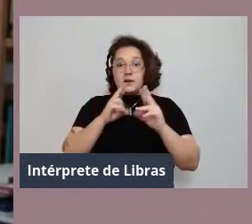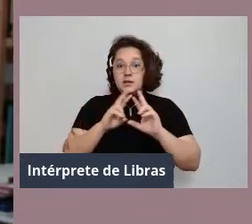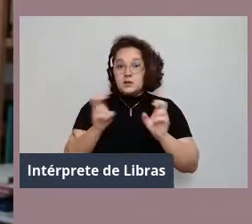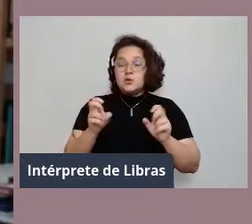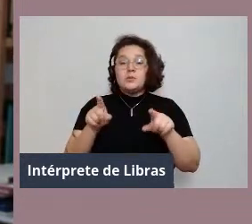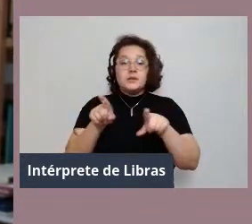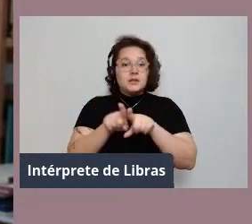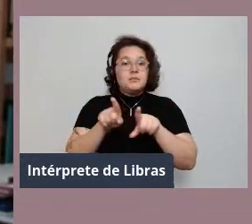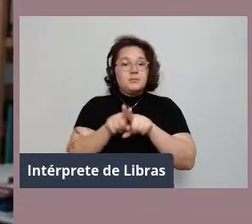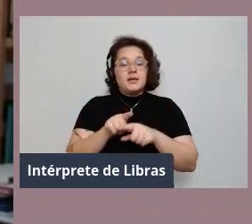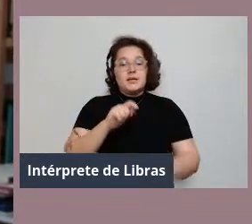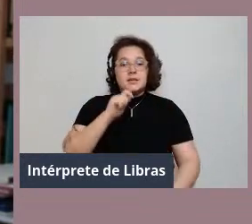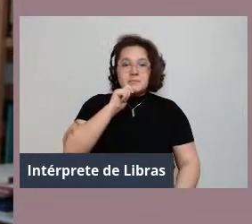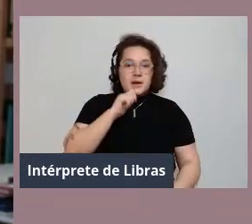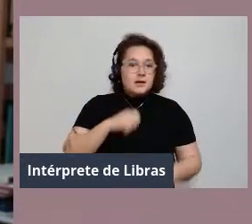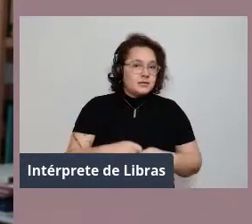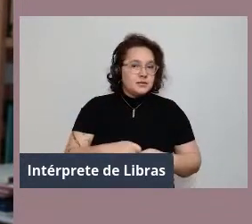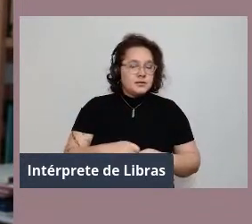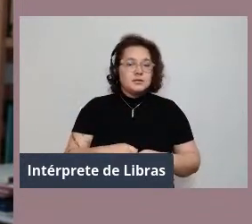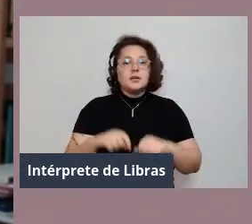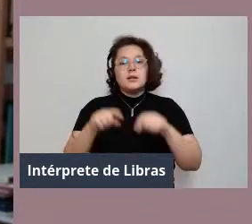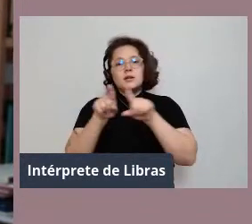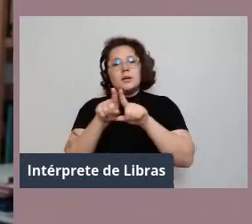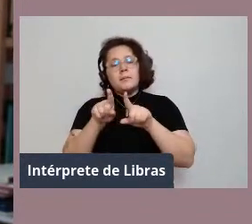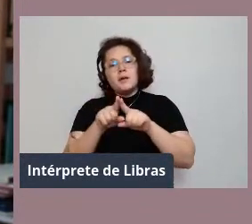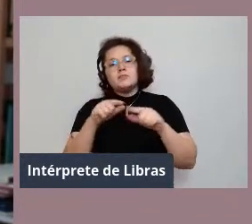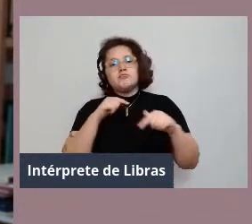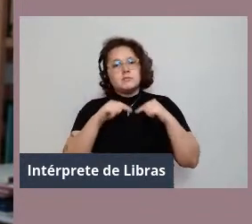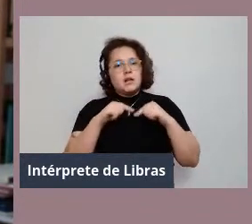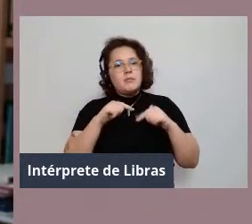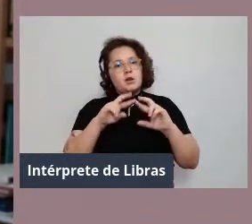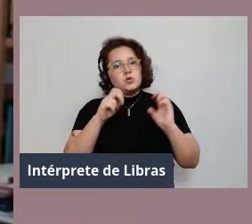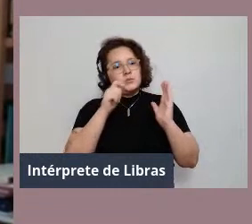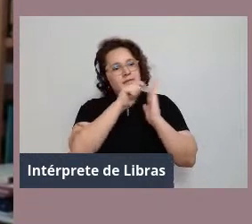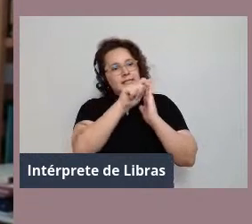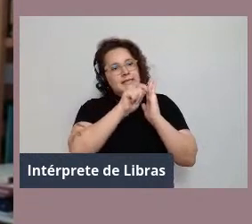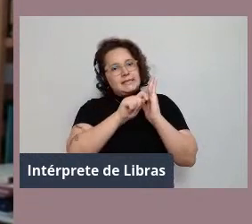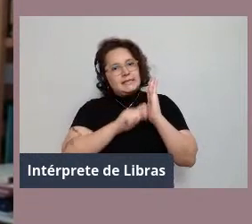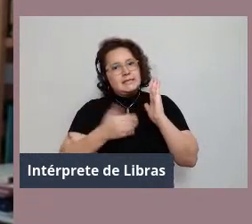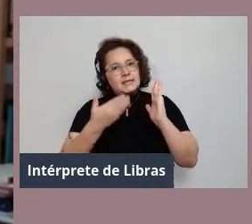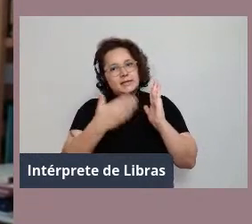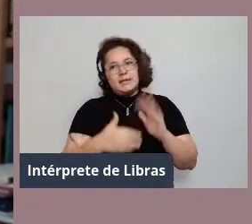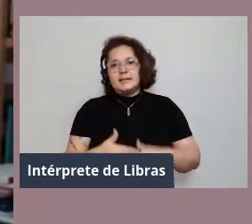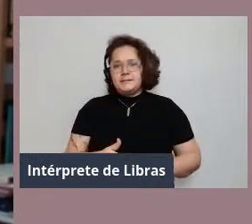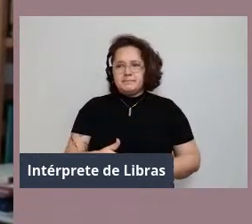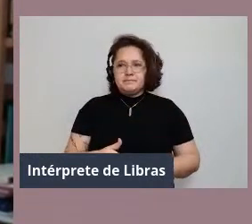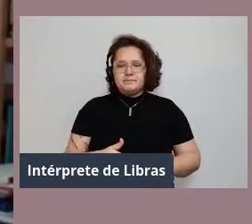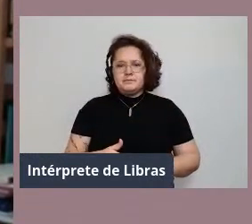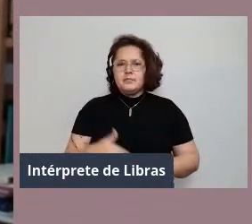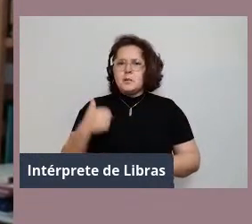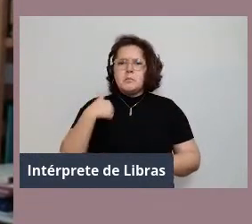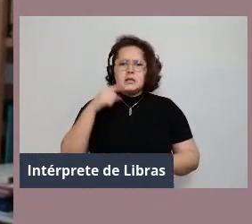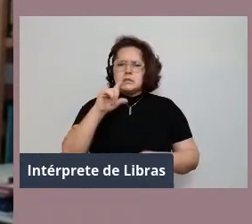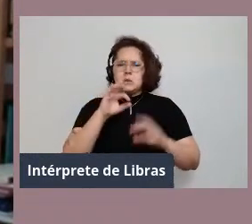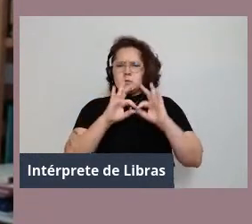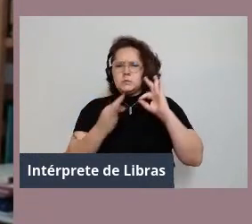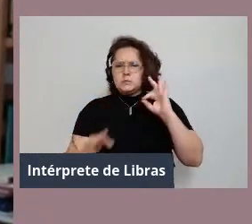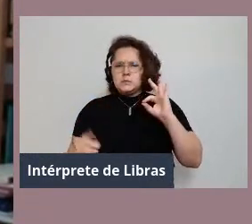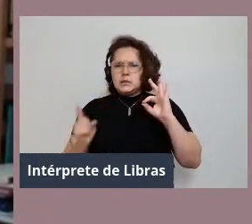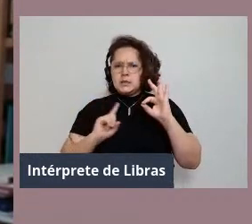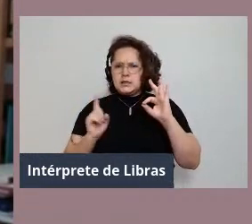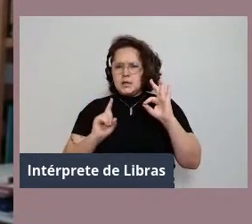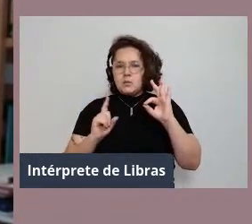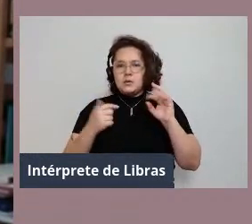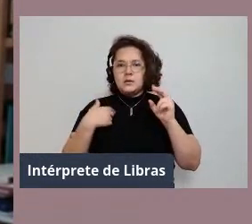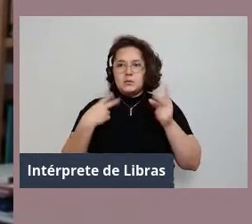Guimarães Rosa, sobre minha hipótese de trabalho sobre a escrita dele. Não cheguei a me estender muito, pois logo pude